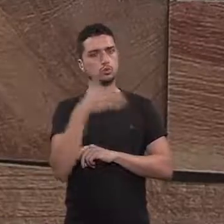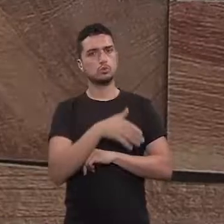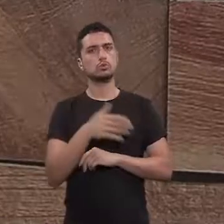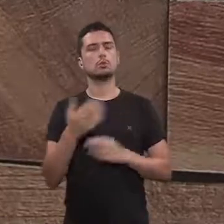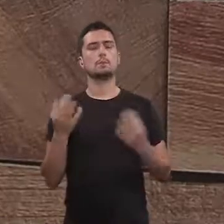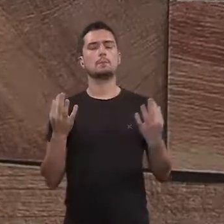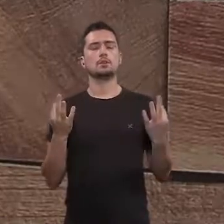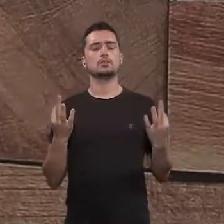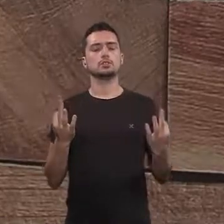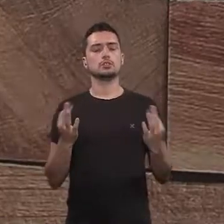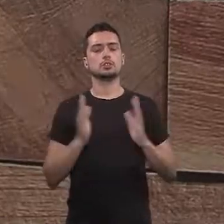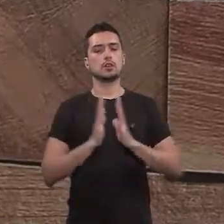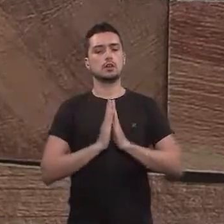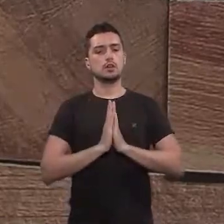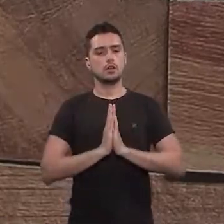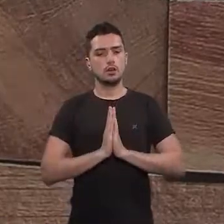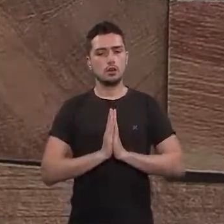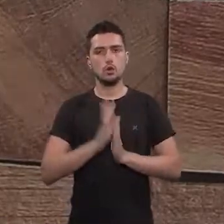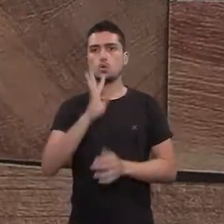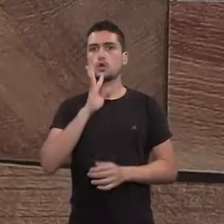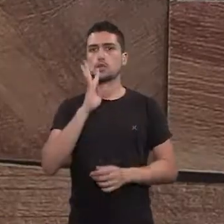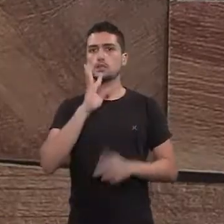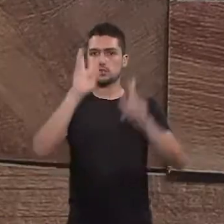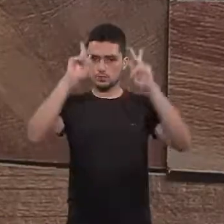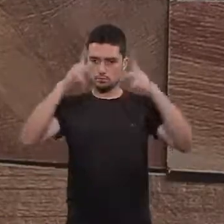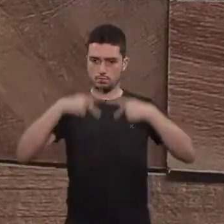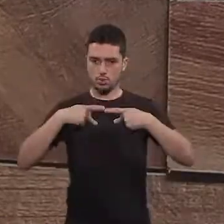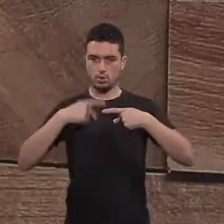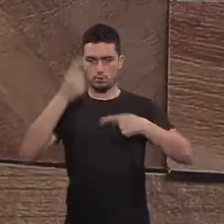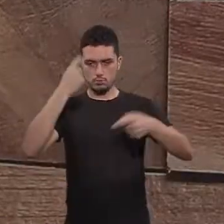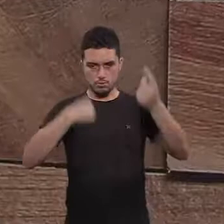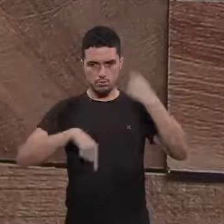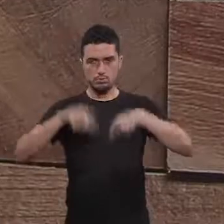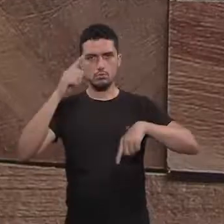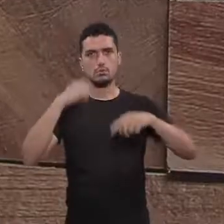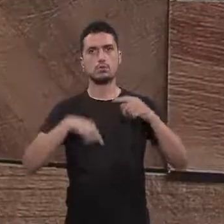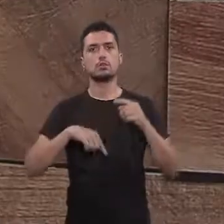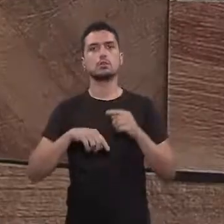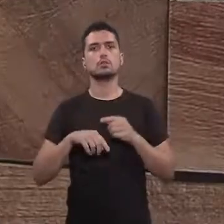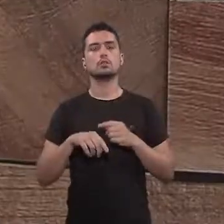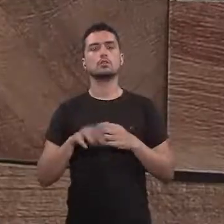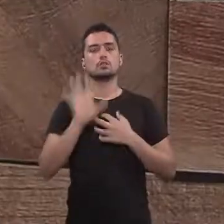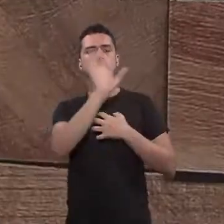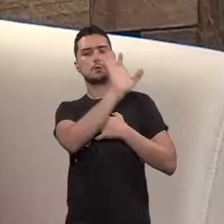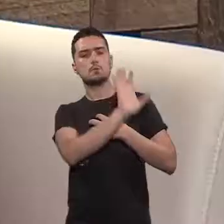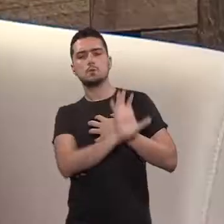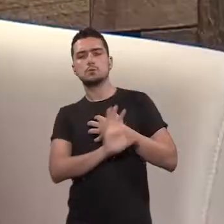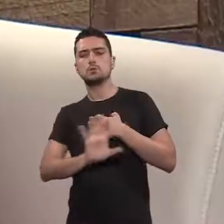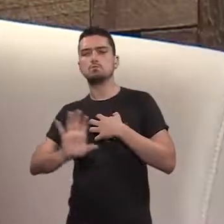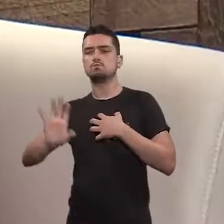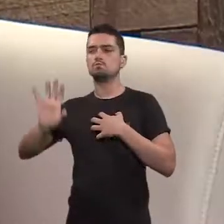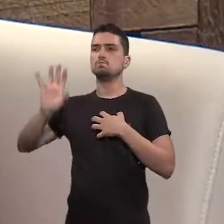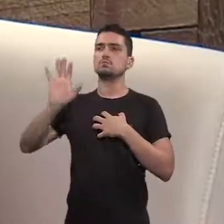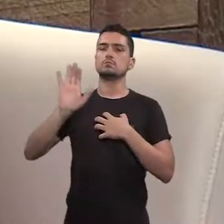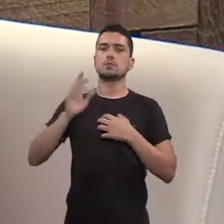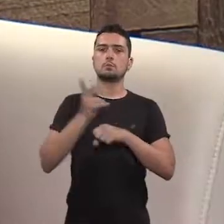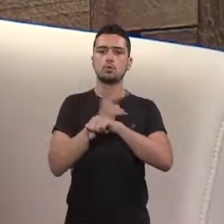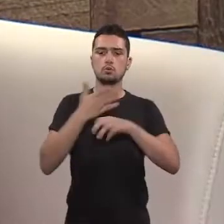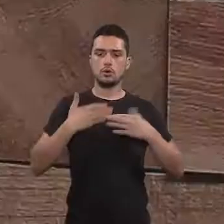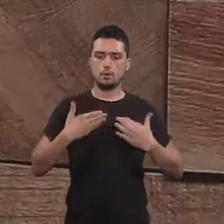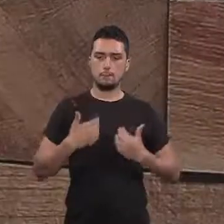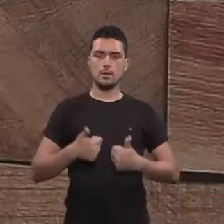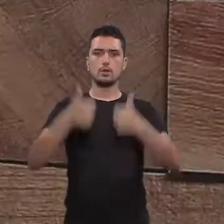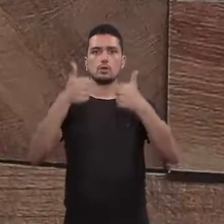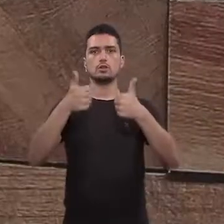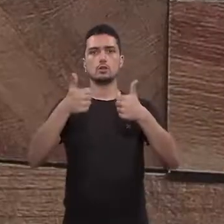regularidade, meditando, se autoconhecendo, analisando suas emoções, procurando ser uma pessoa melhor, ele tem todo o